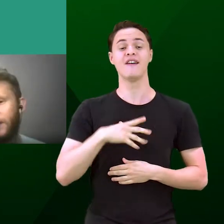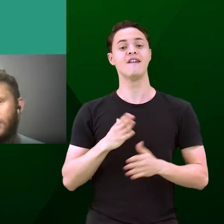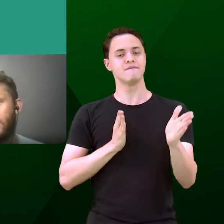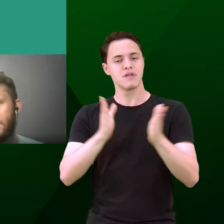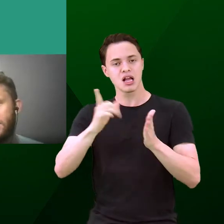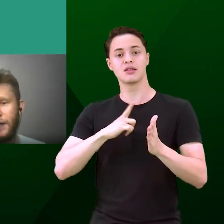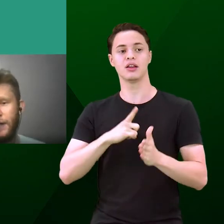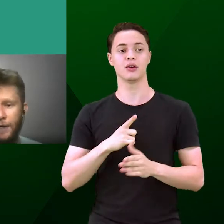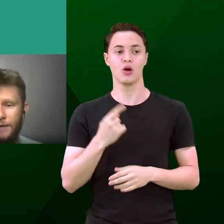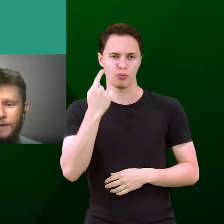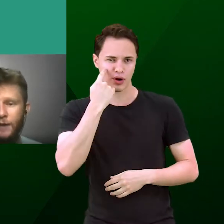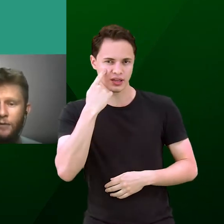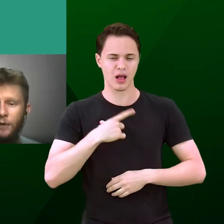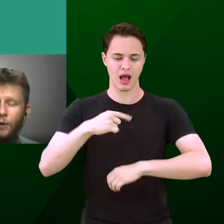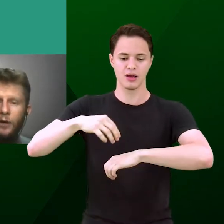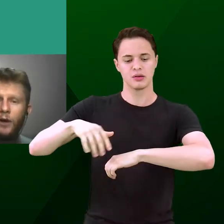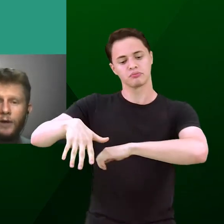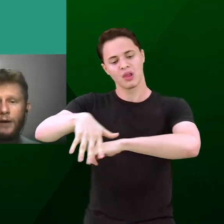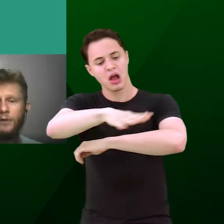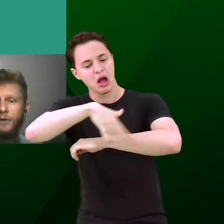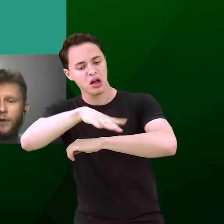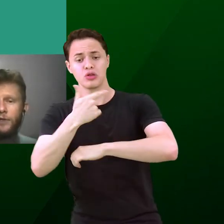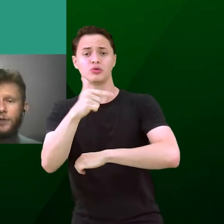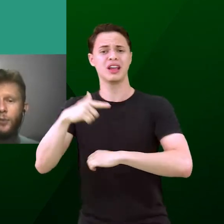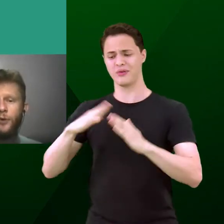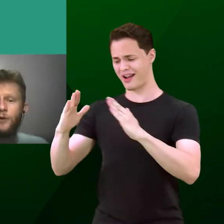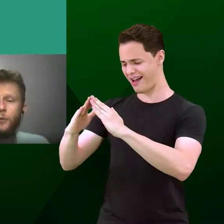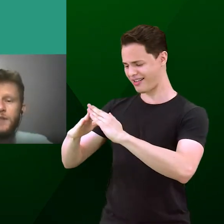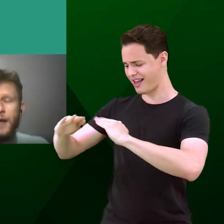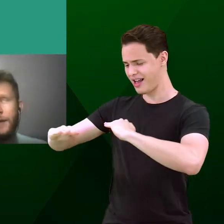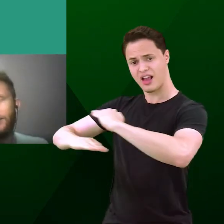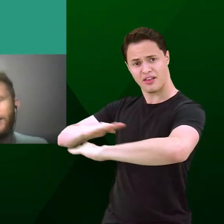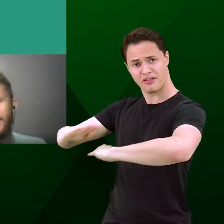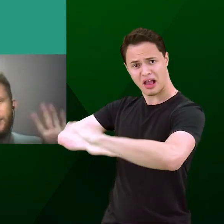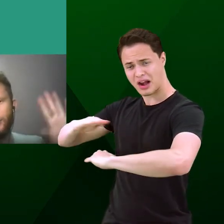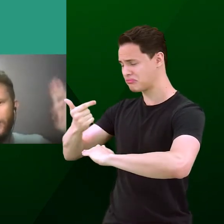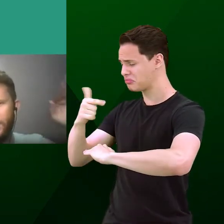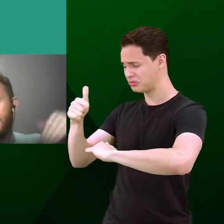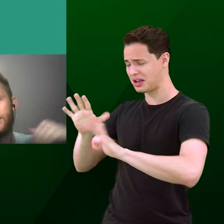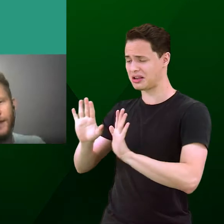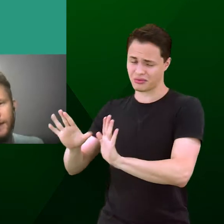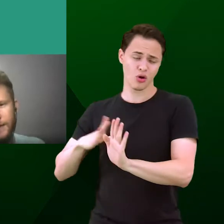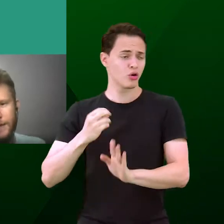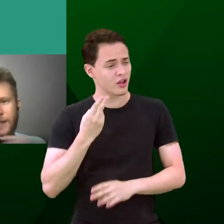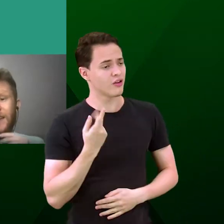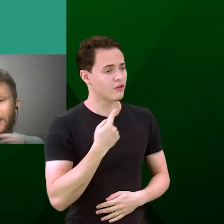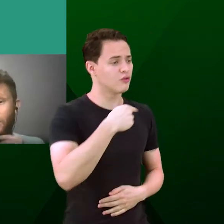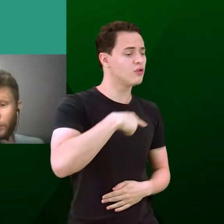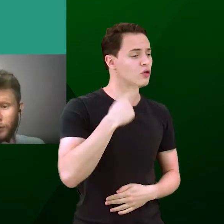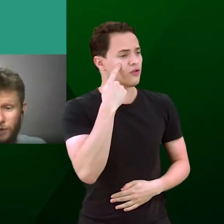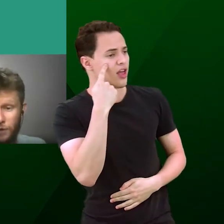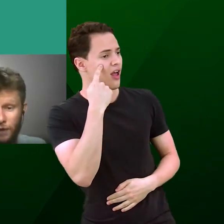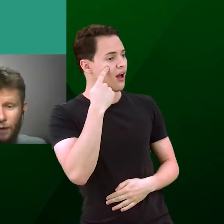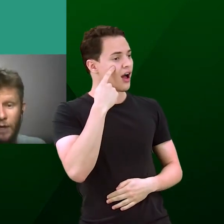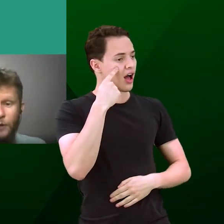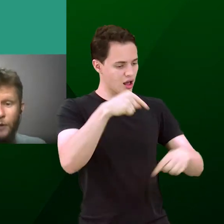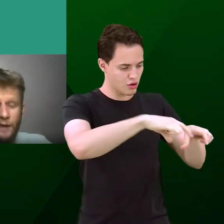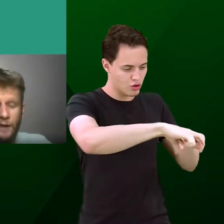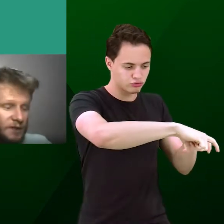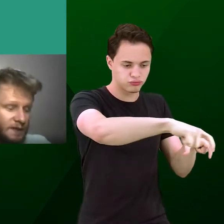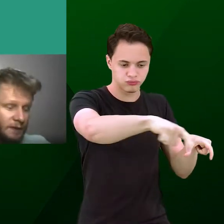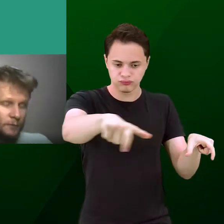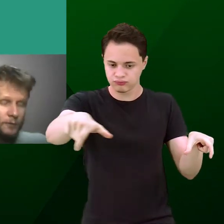correr. Tá? Todo mundo pode estar se perguntando aí por que eu não consigo, né? Como que eu